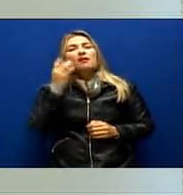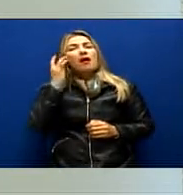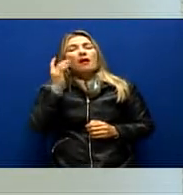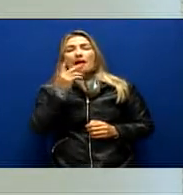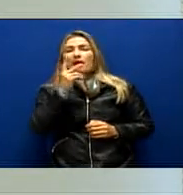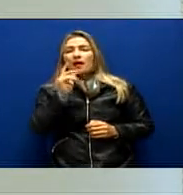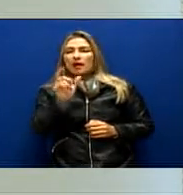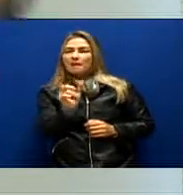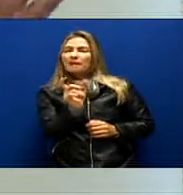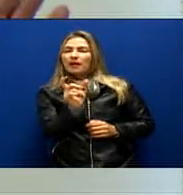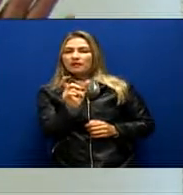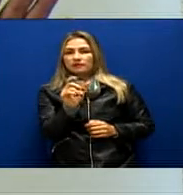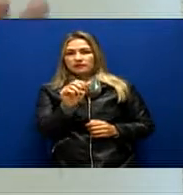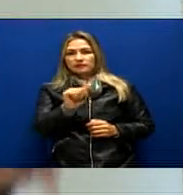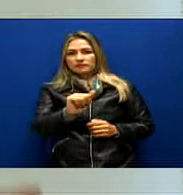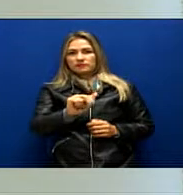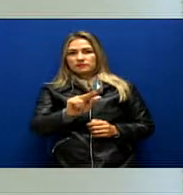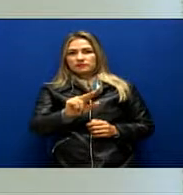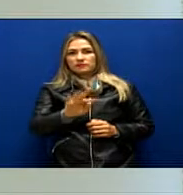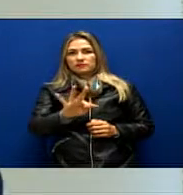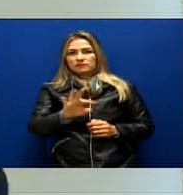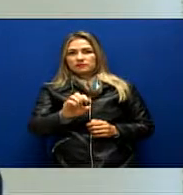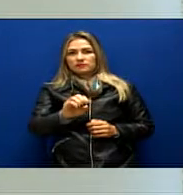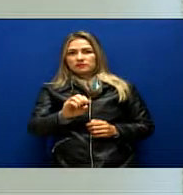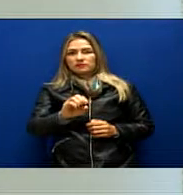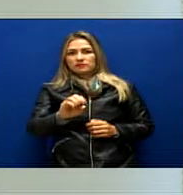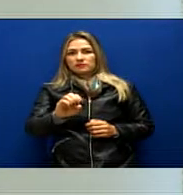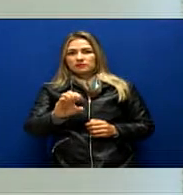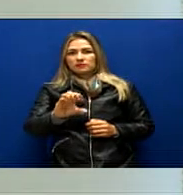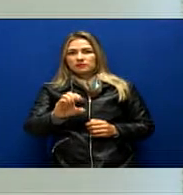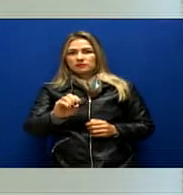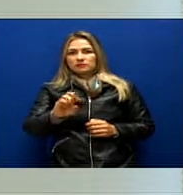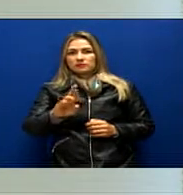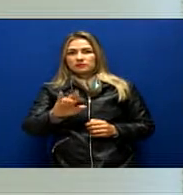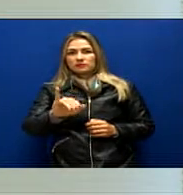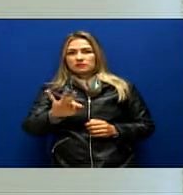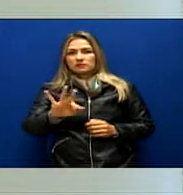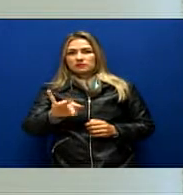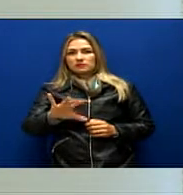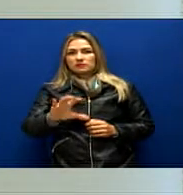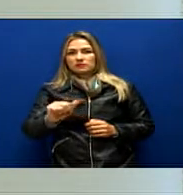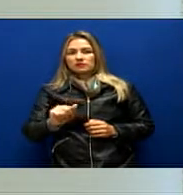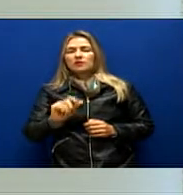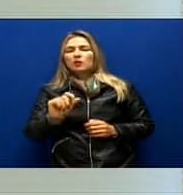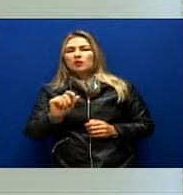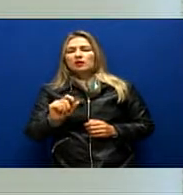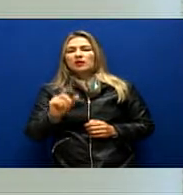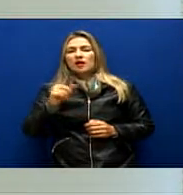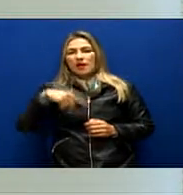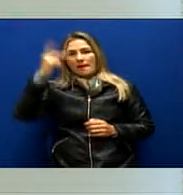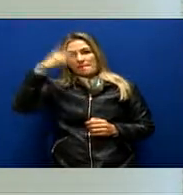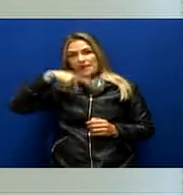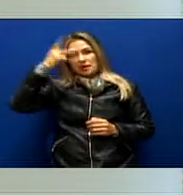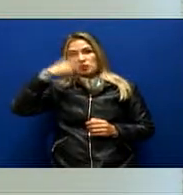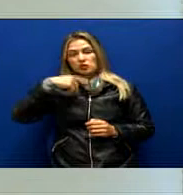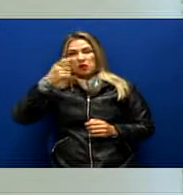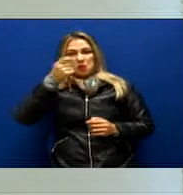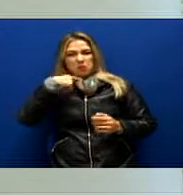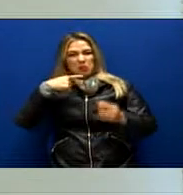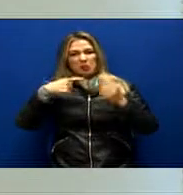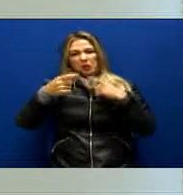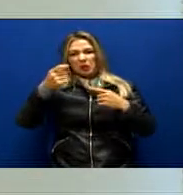muito importante, porque ninguém é perfeito. Todo mundo erra. Mas parece que Vossa Excelência, ao invés de fazer autocrítica,